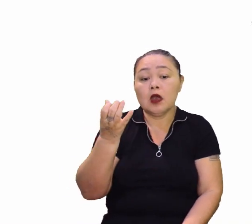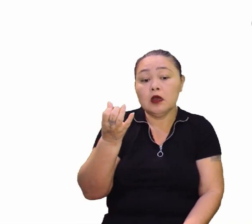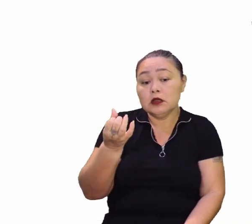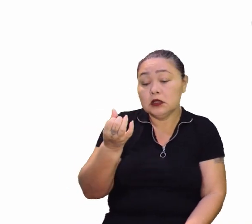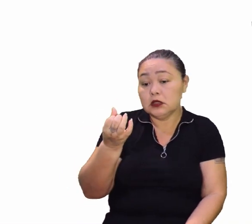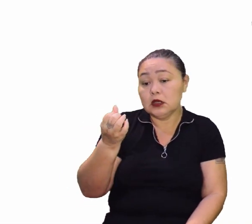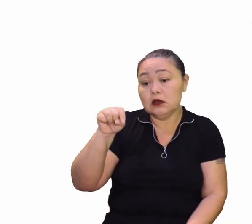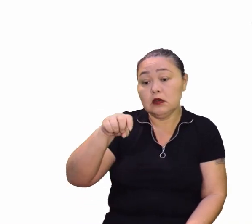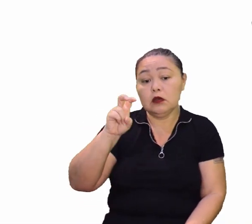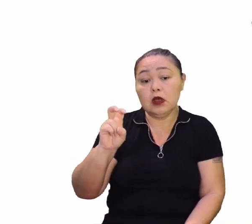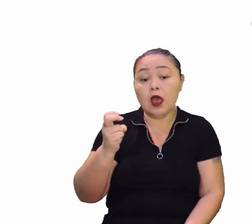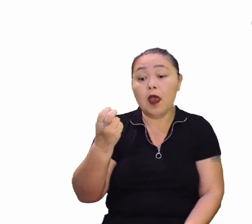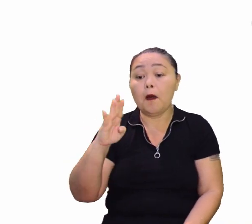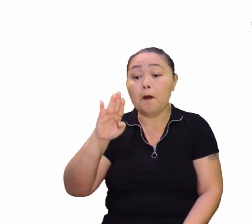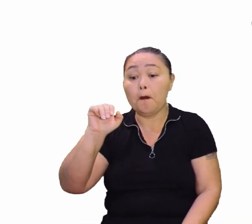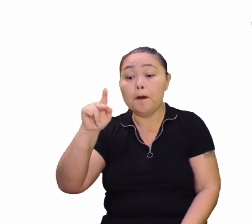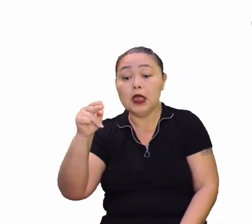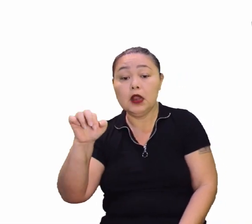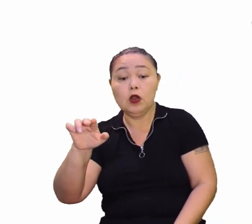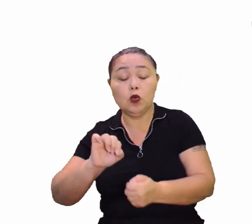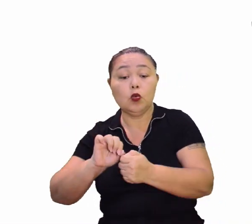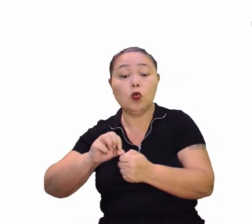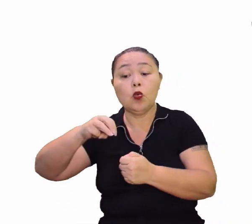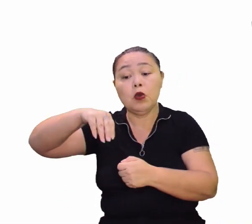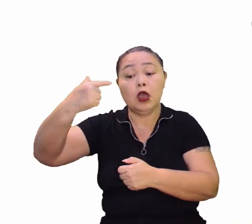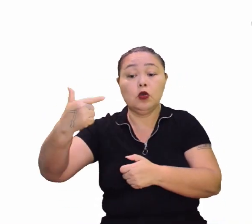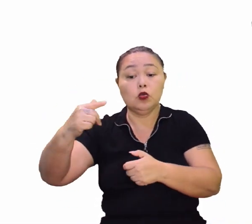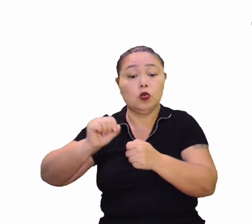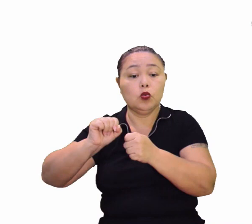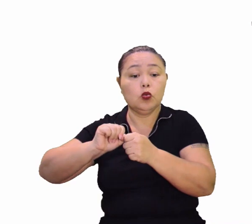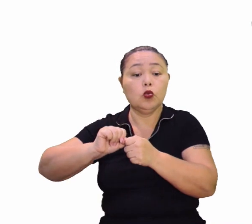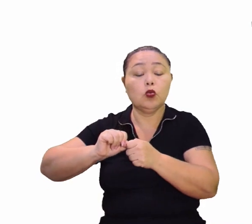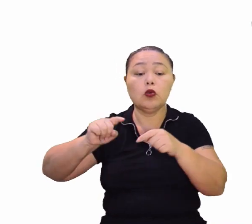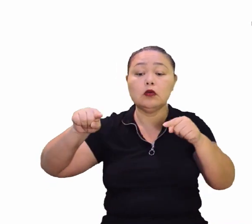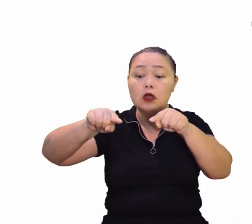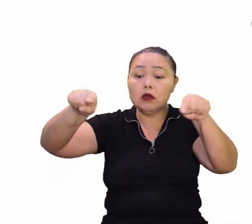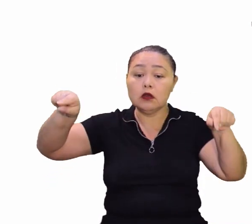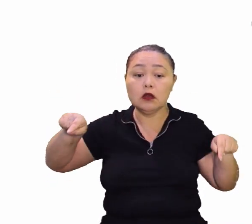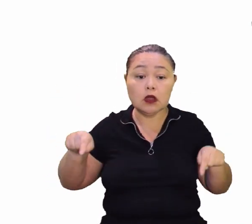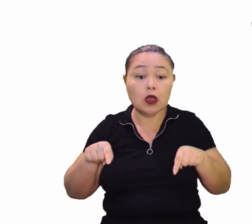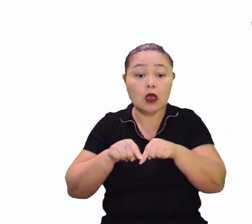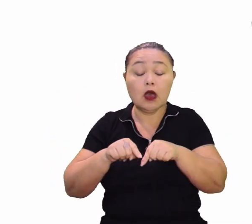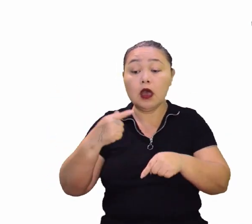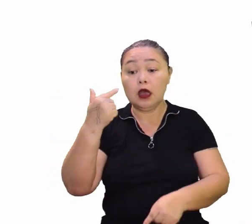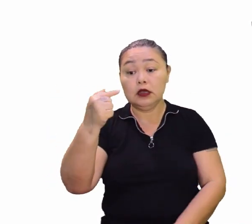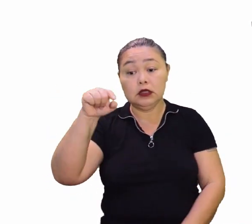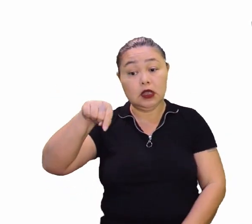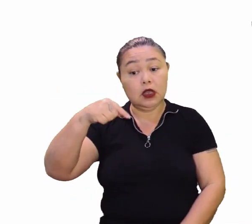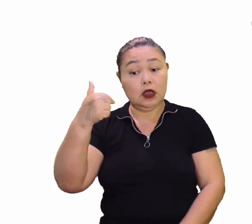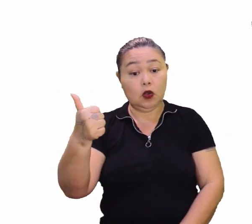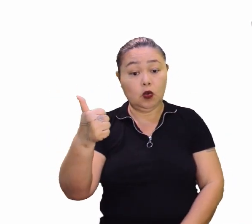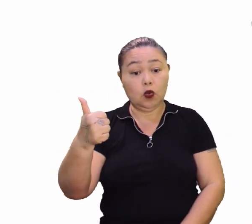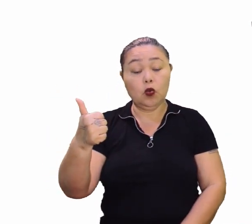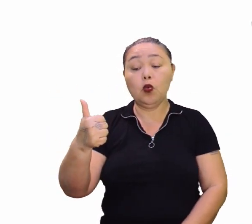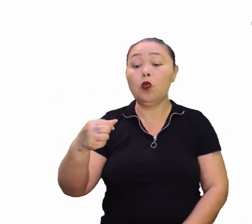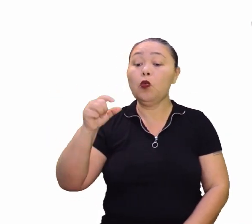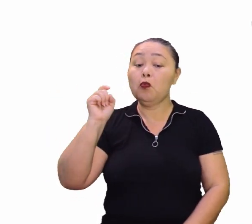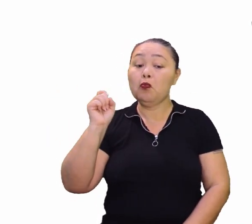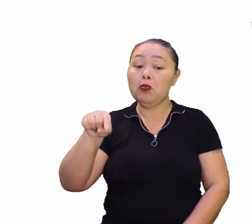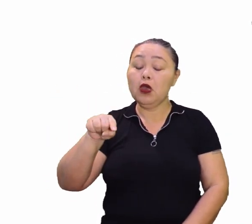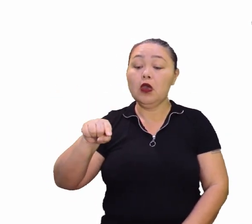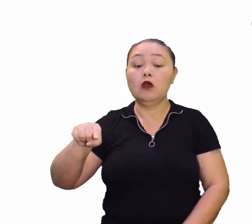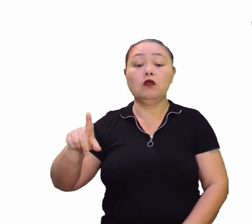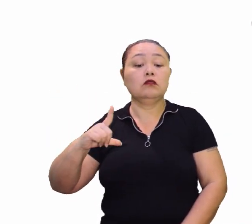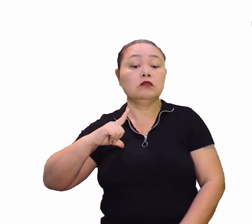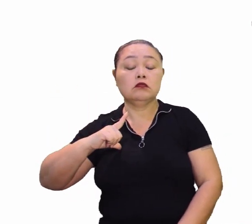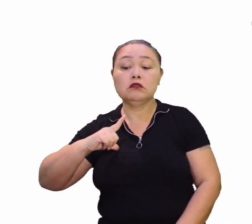de desperdício. 7,1 mil piscinas olímpicas por dia. E o prejuízo aí para o Brasil de 12